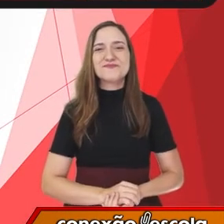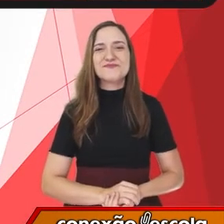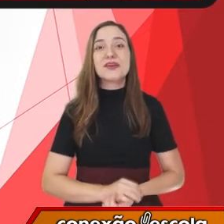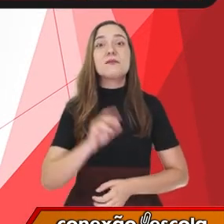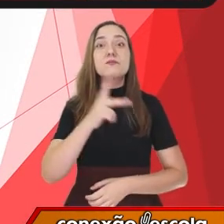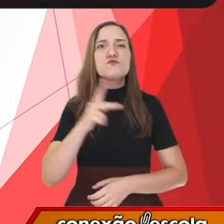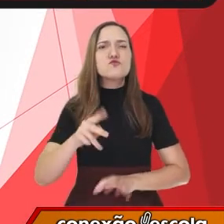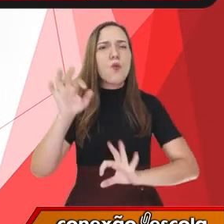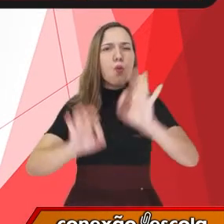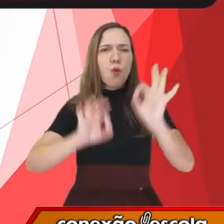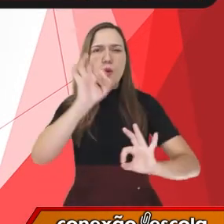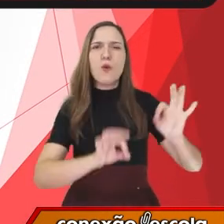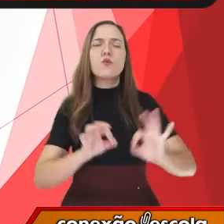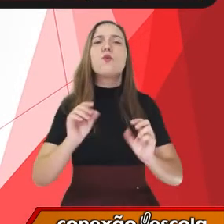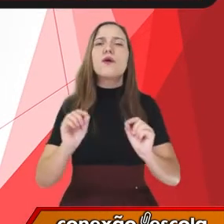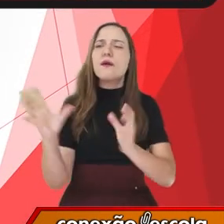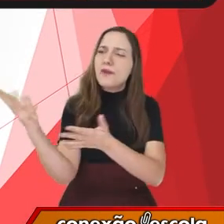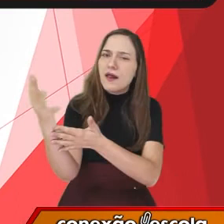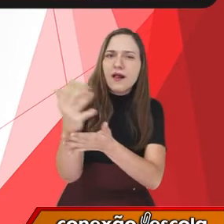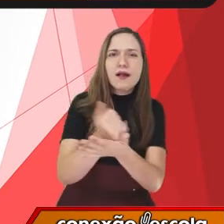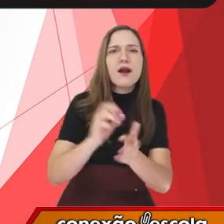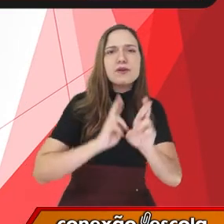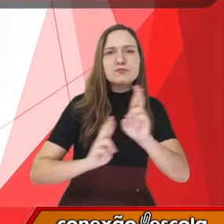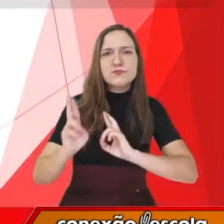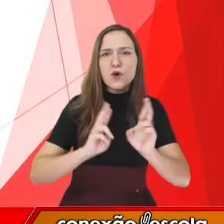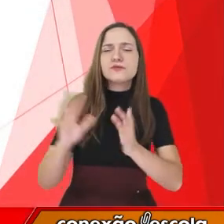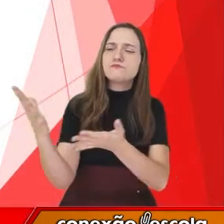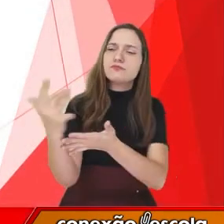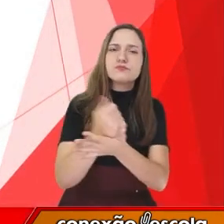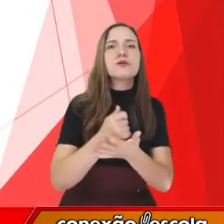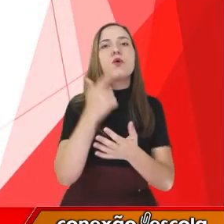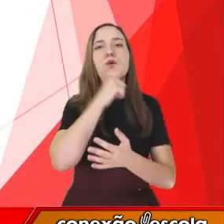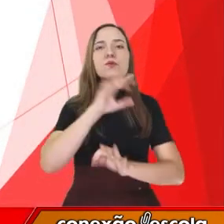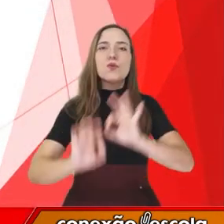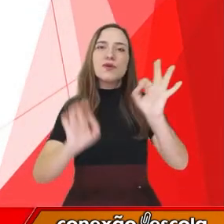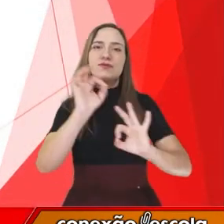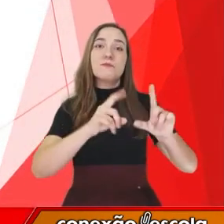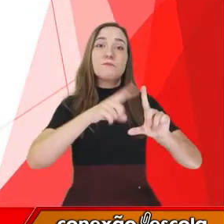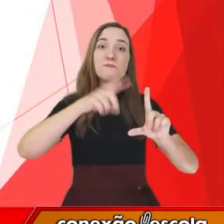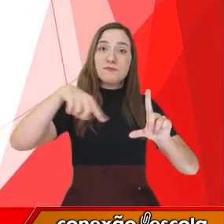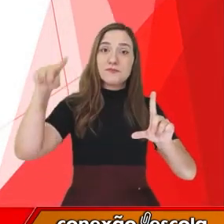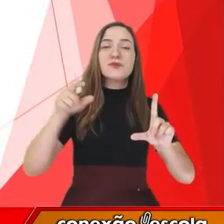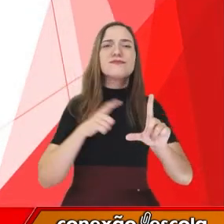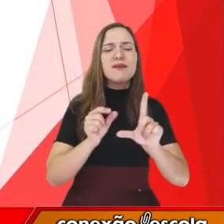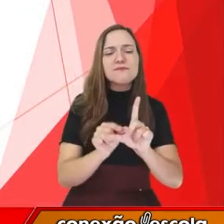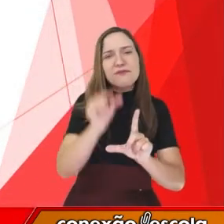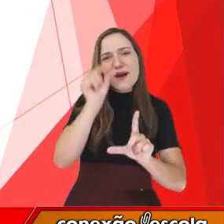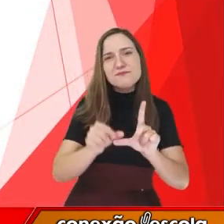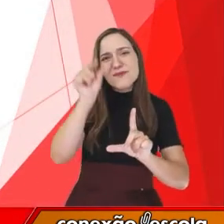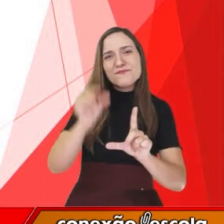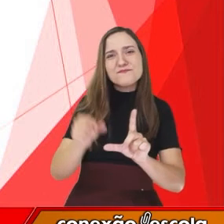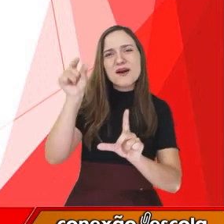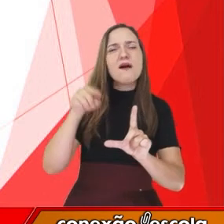A professora fez com os resultados esse tipo de gráfico, que se chama gráfico de barras. Os